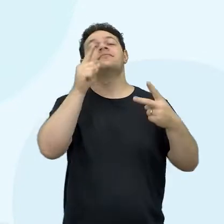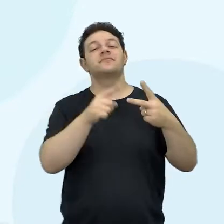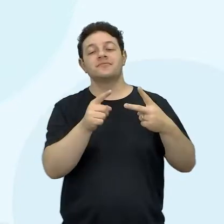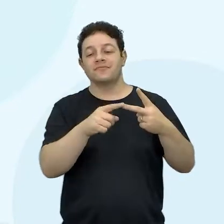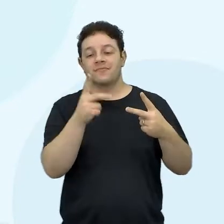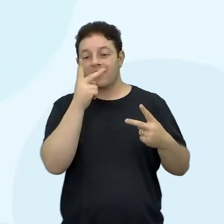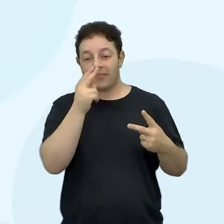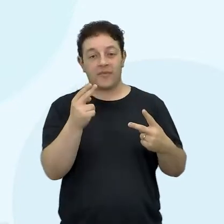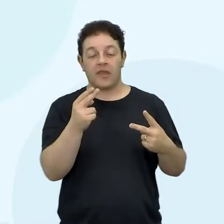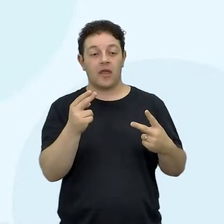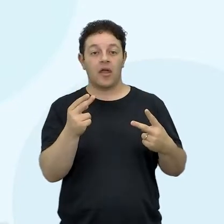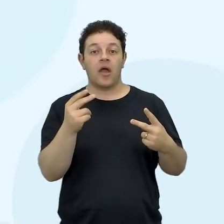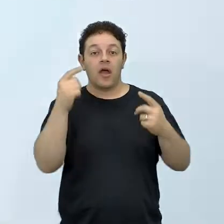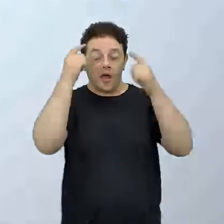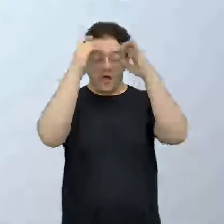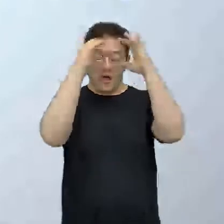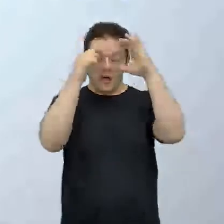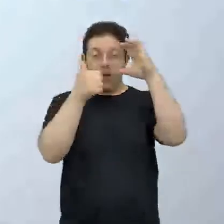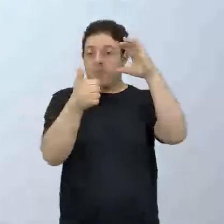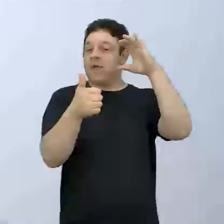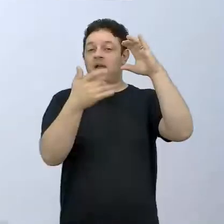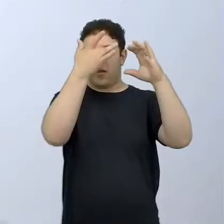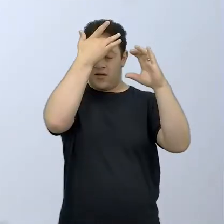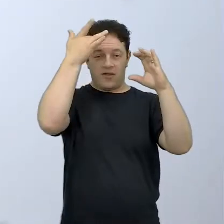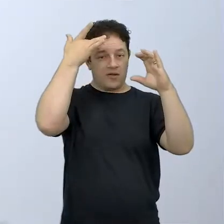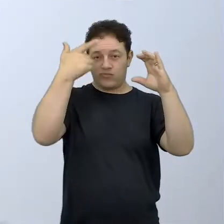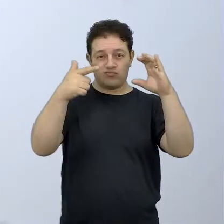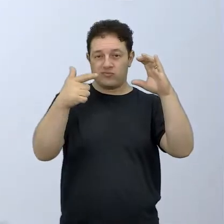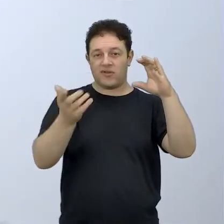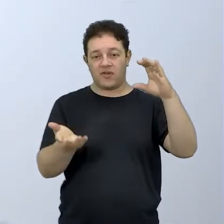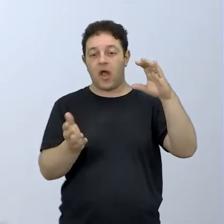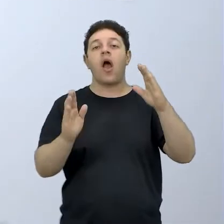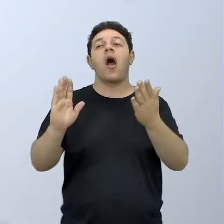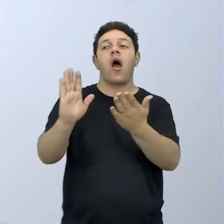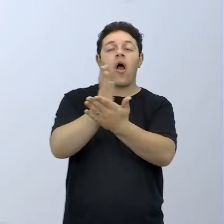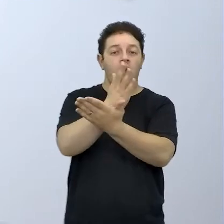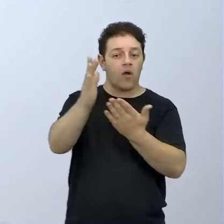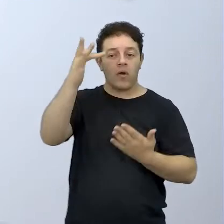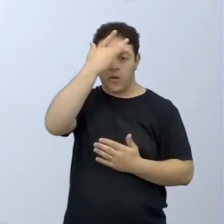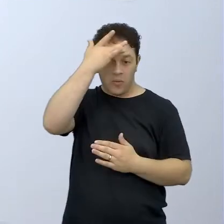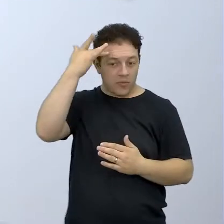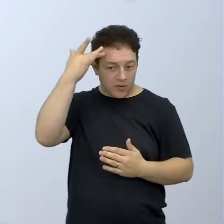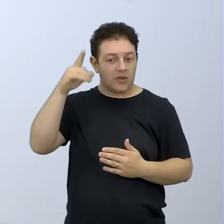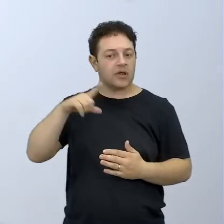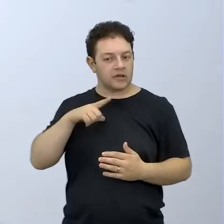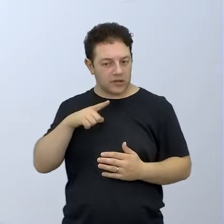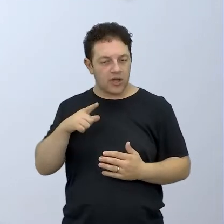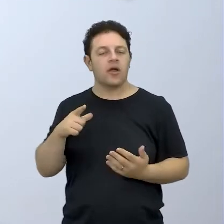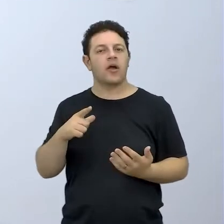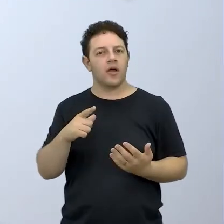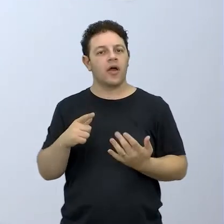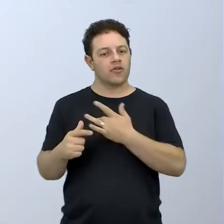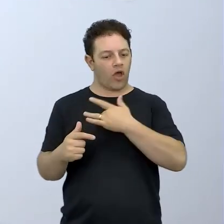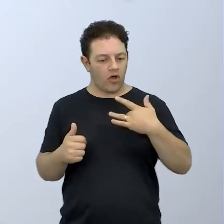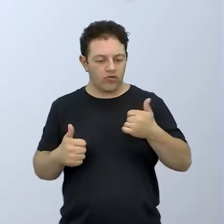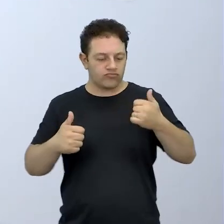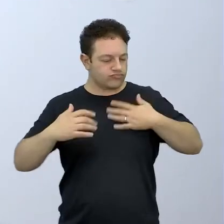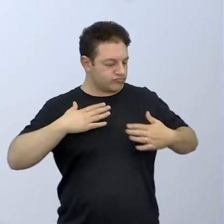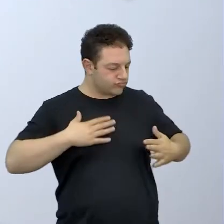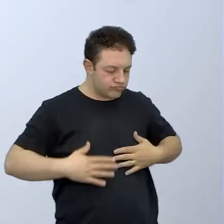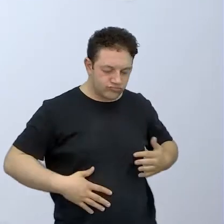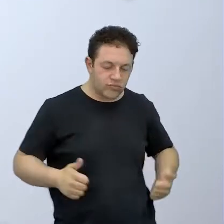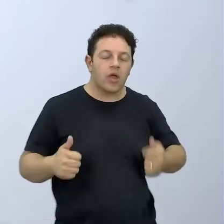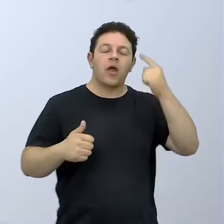não apresenta saúde mental. Outras pessoas até apresentam saúde e bem-estar físico